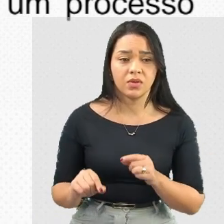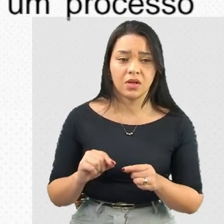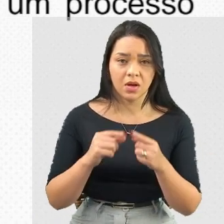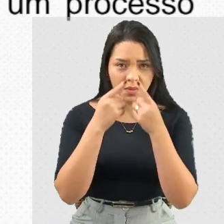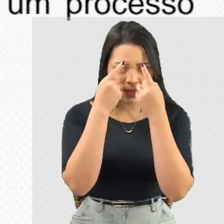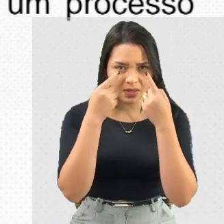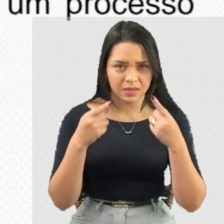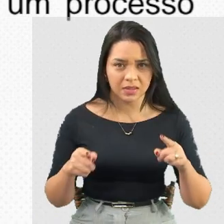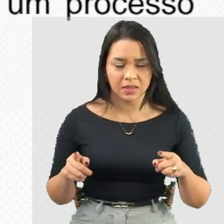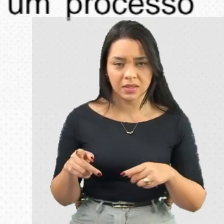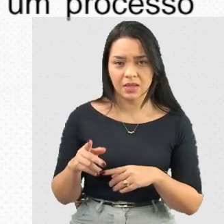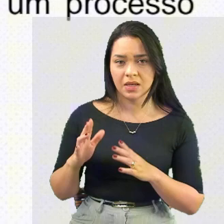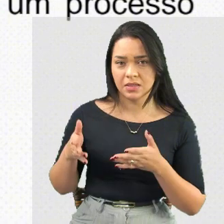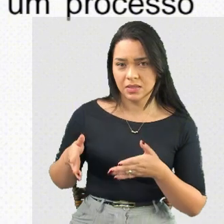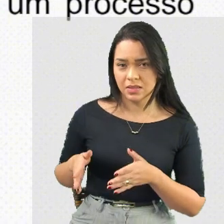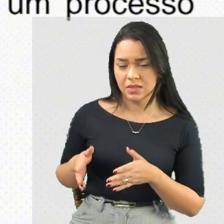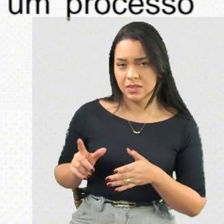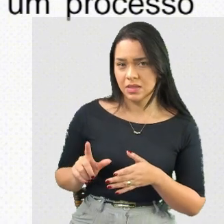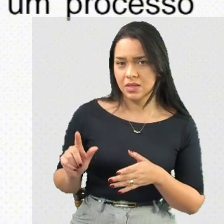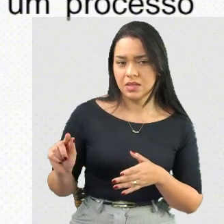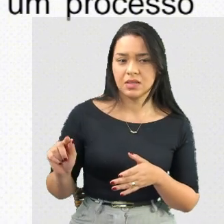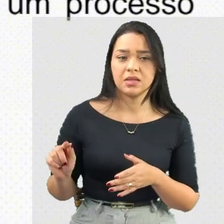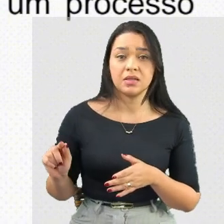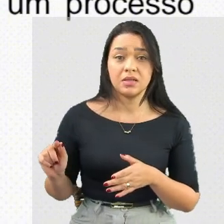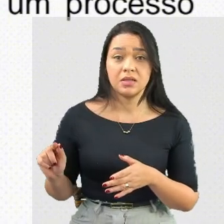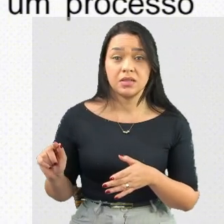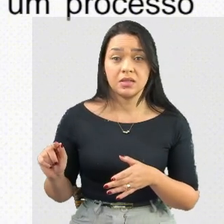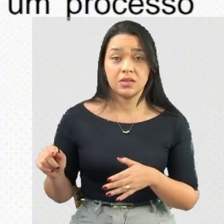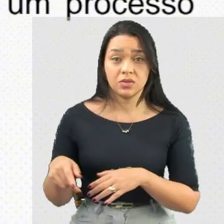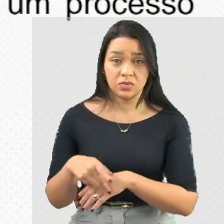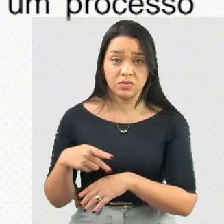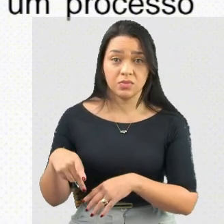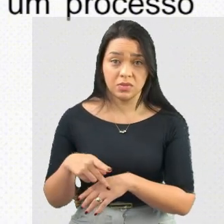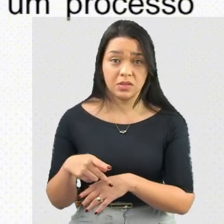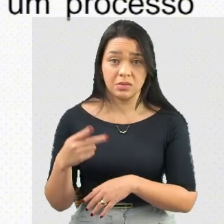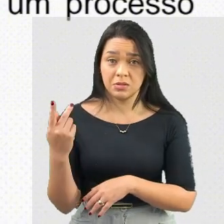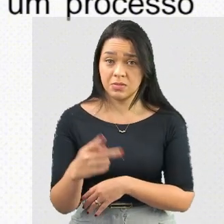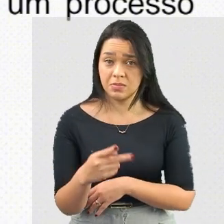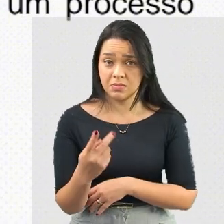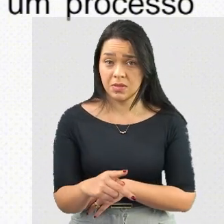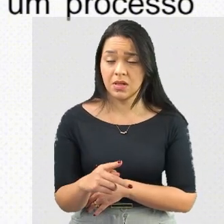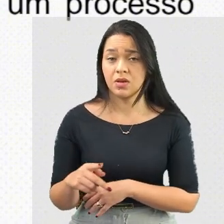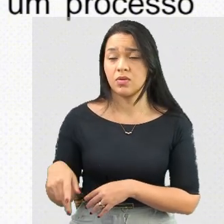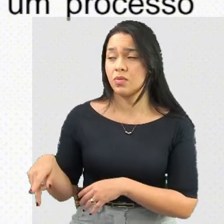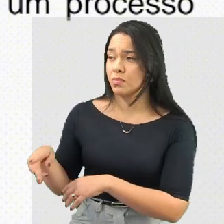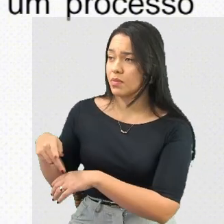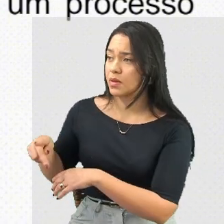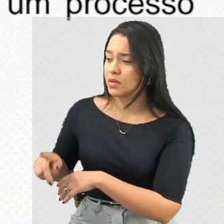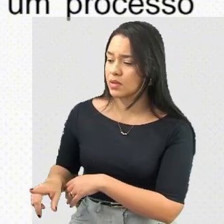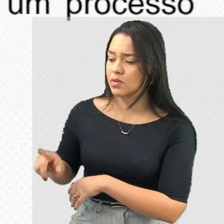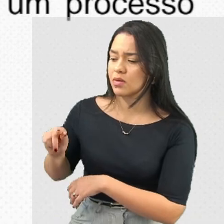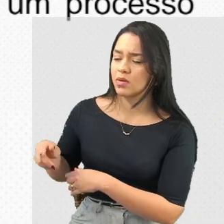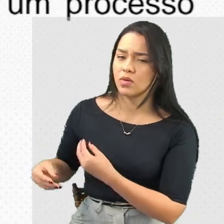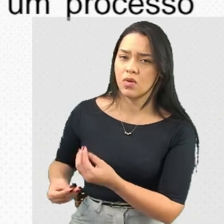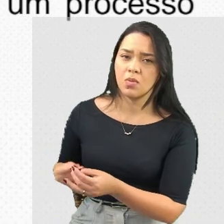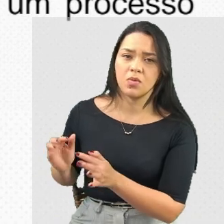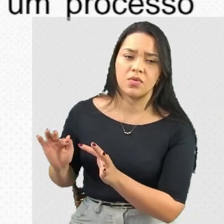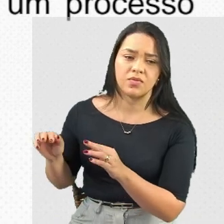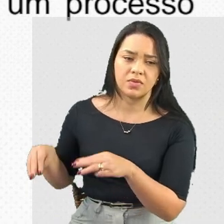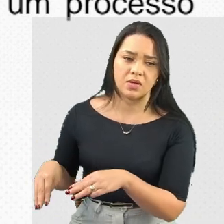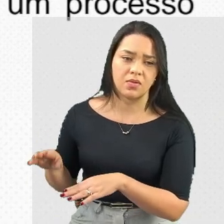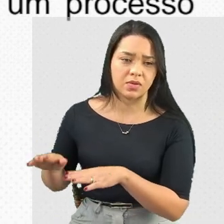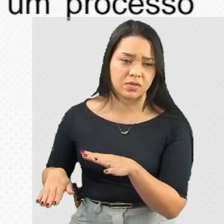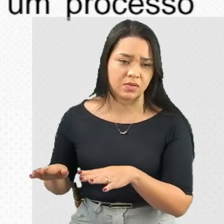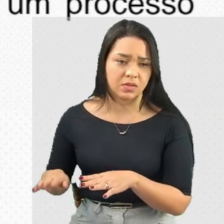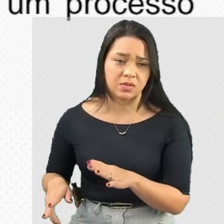é sair da sua terra natal, ainda tem que atravessar uma humilhação no país que escolheram como destino final. Às vezes nem é